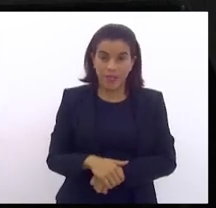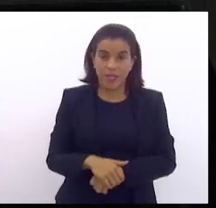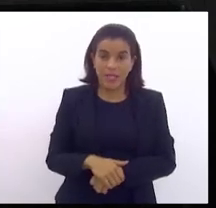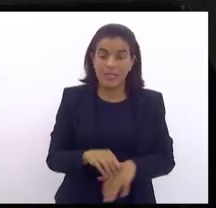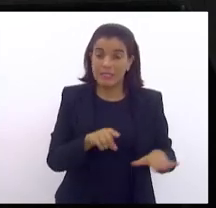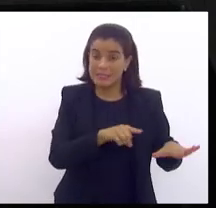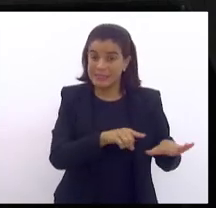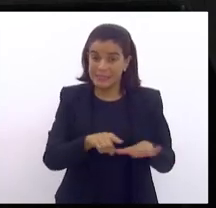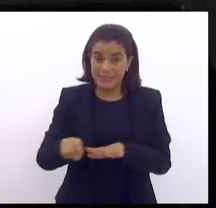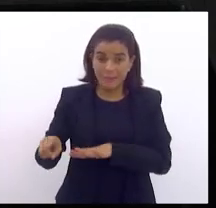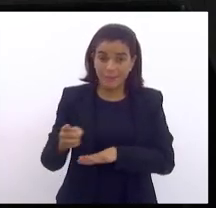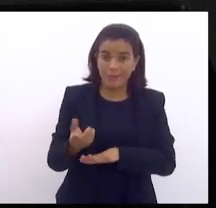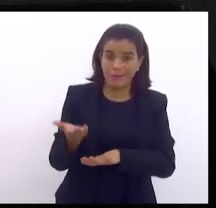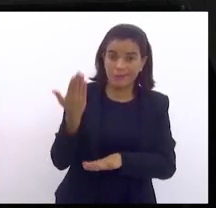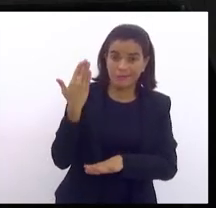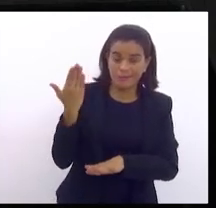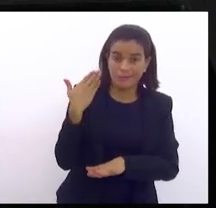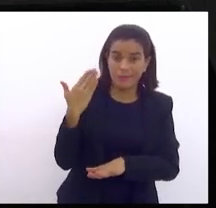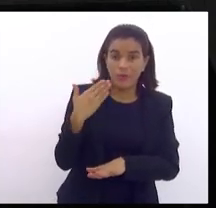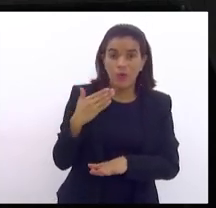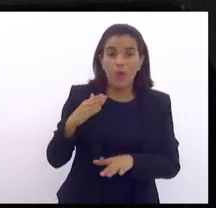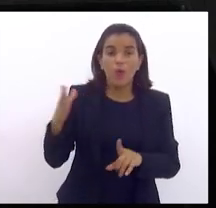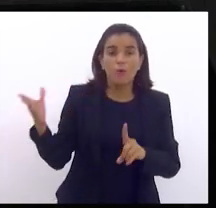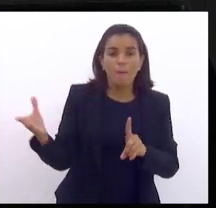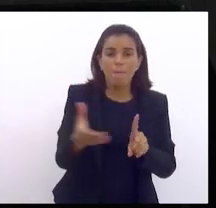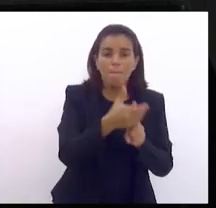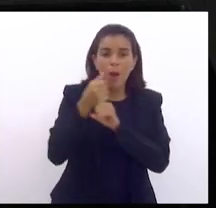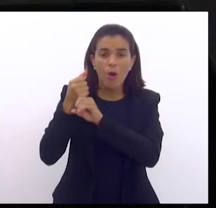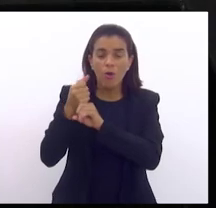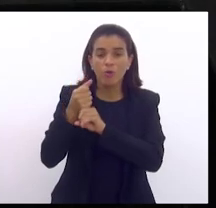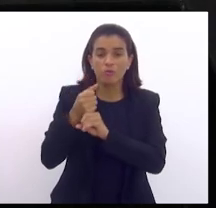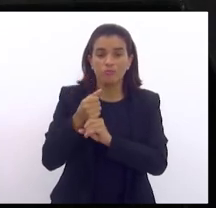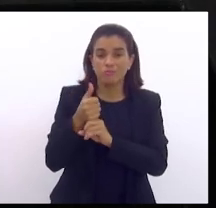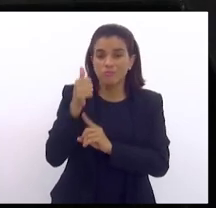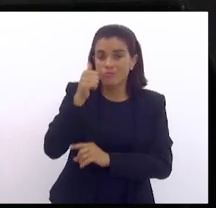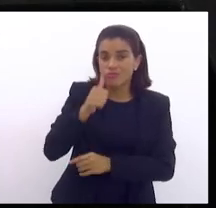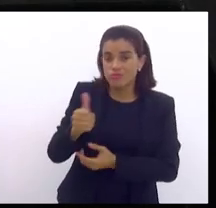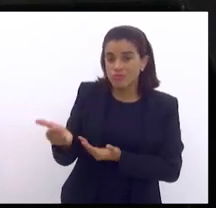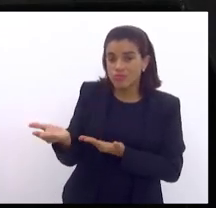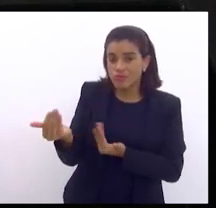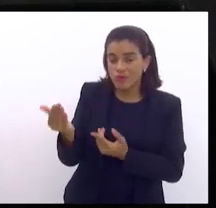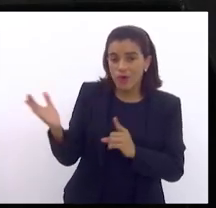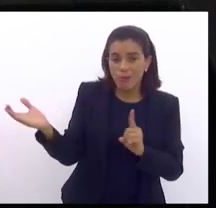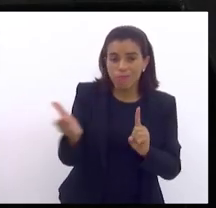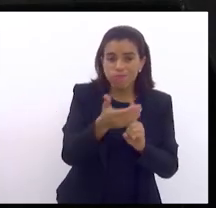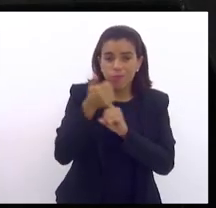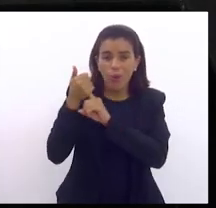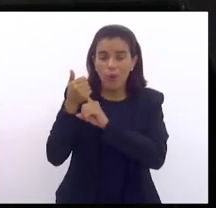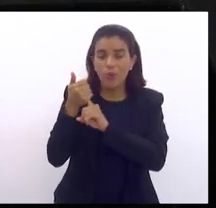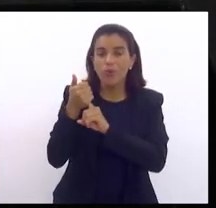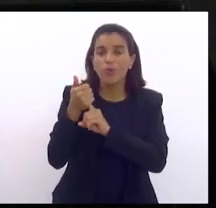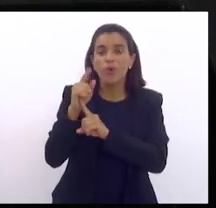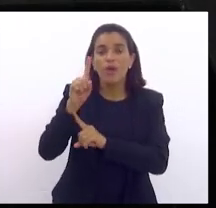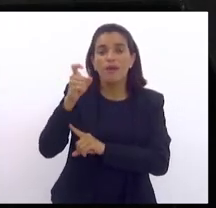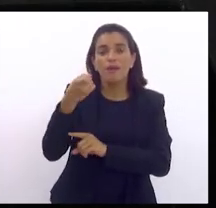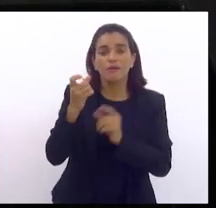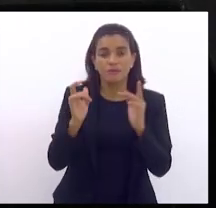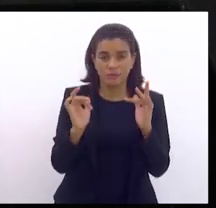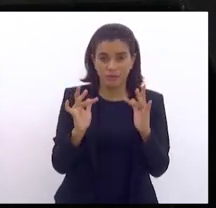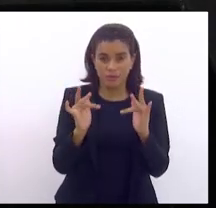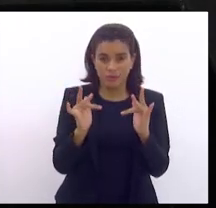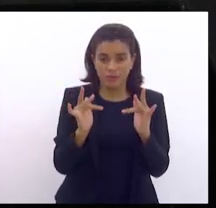semana retrasada, um sequestro de uma jovem que foi sequestrada pelo seu